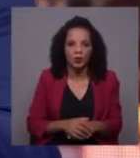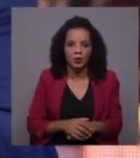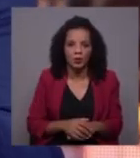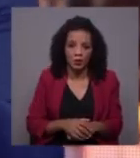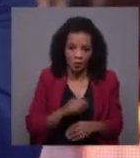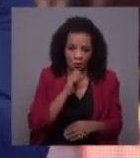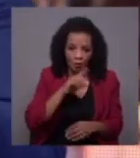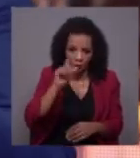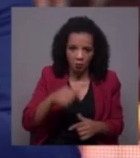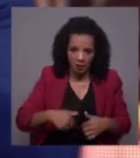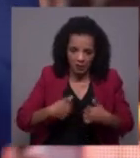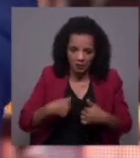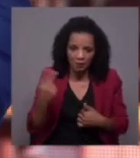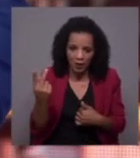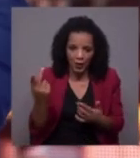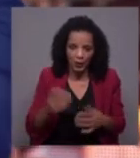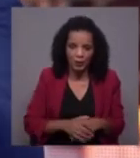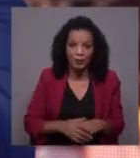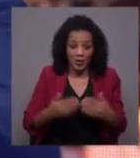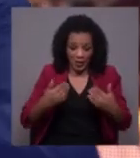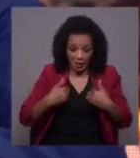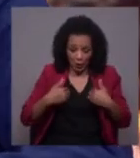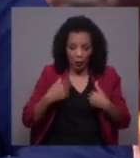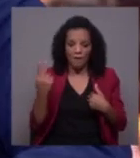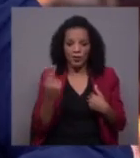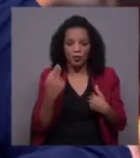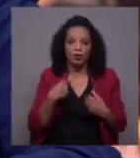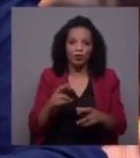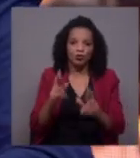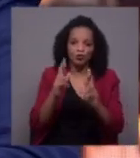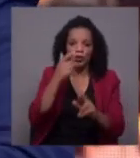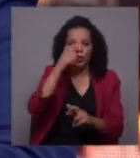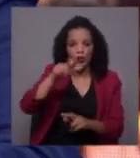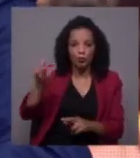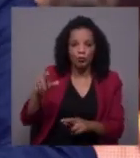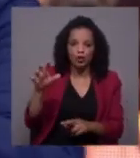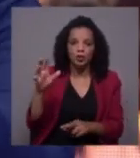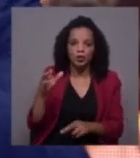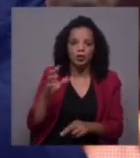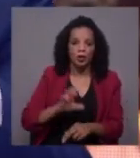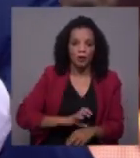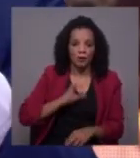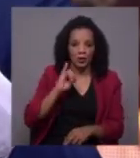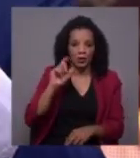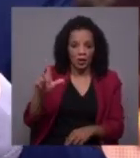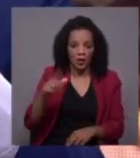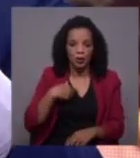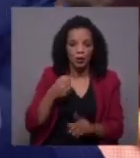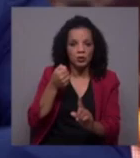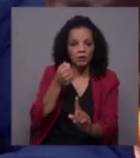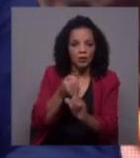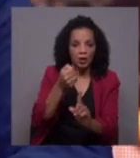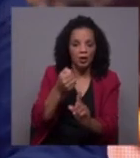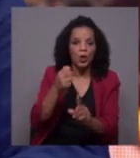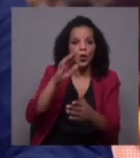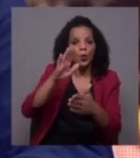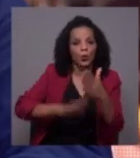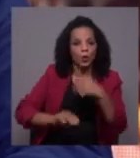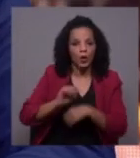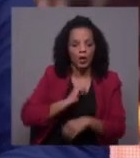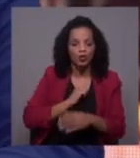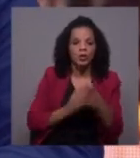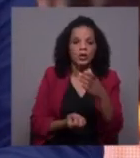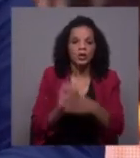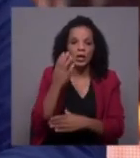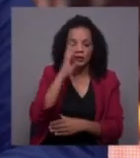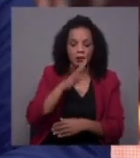ter iniciativa como vereador. Não, e como vereador, que é isso que eu espero que os lisboetas confiem na Iniciativa Liberal, vou desafiar os meus colegas de vereação a criarem aquilo que se cria